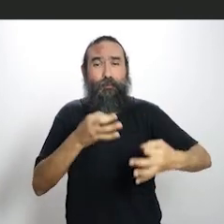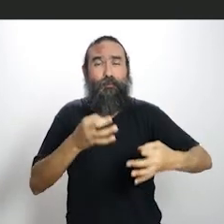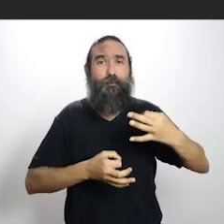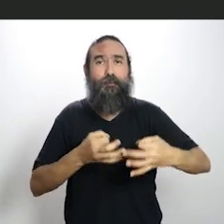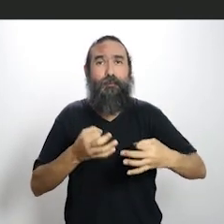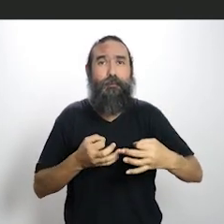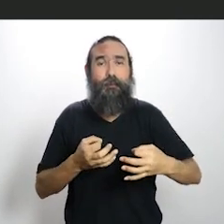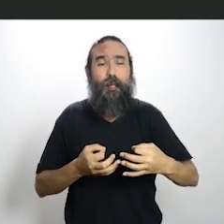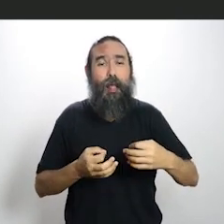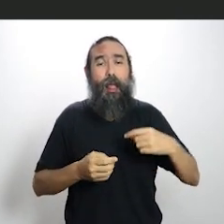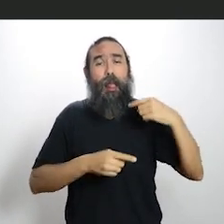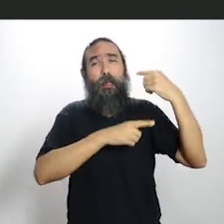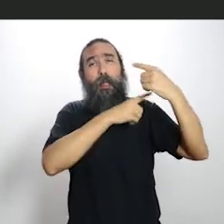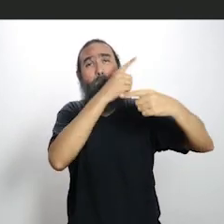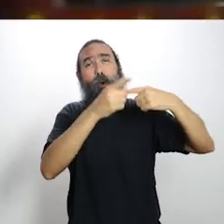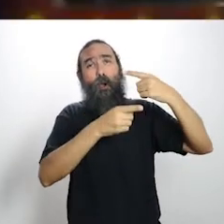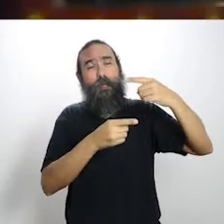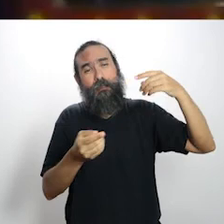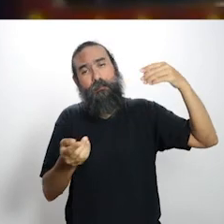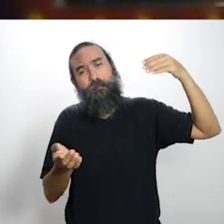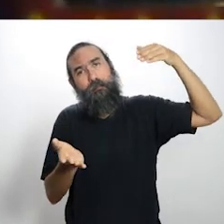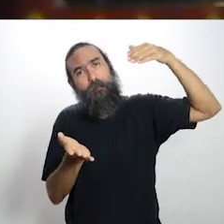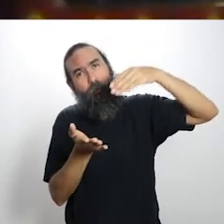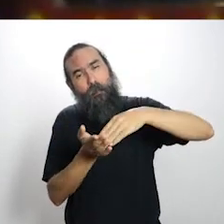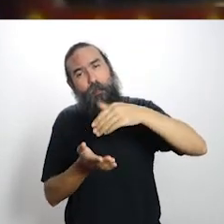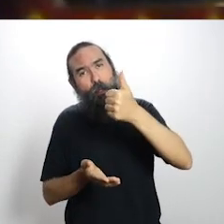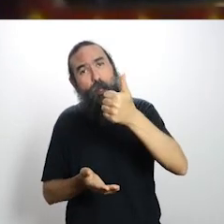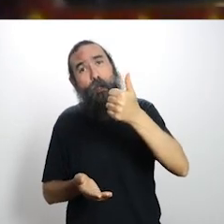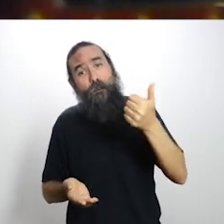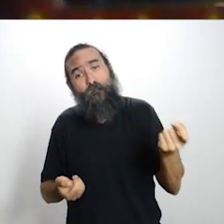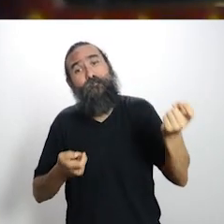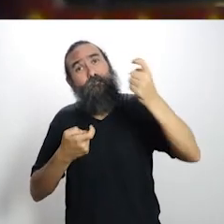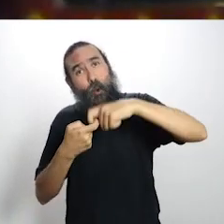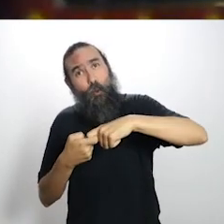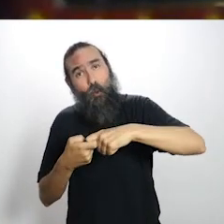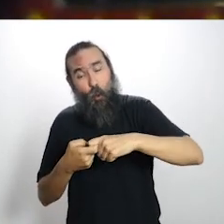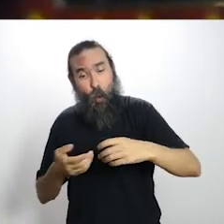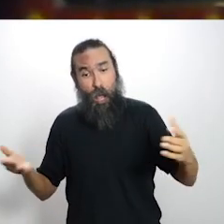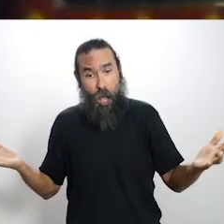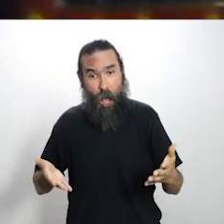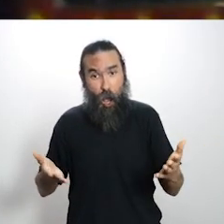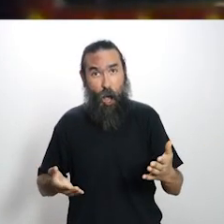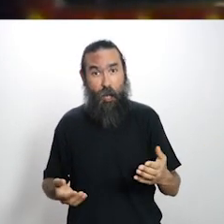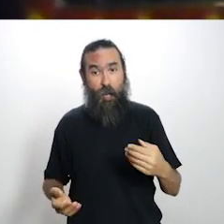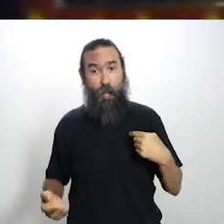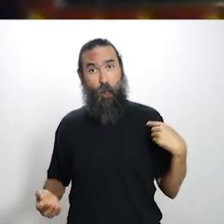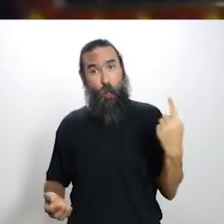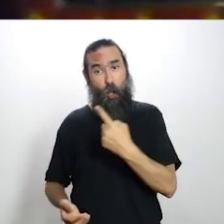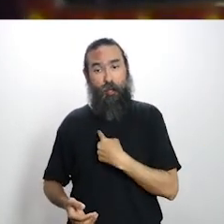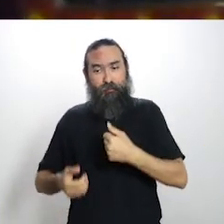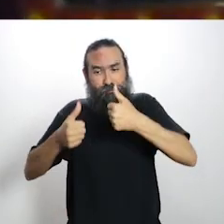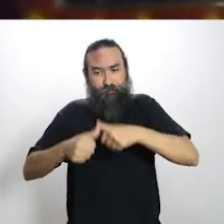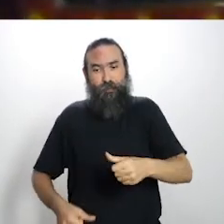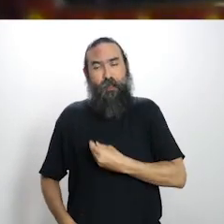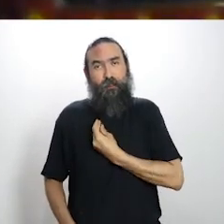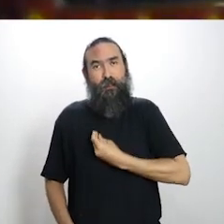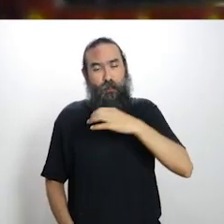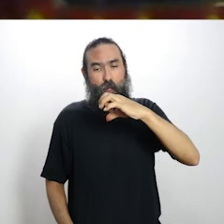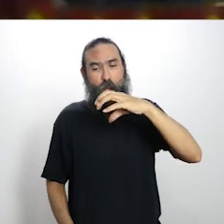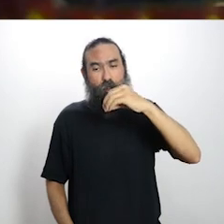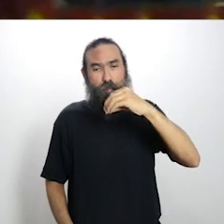lugar que essa lei tem que chegar de resistência Axé obrigado pela oportunidade Obrigada Aguitinho